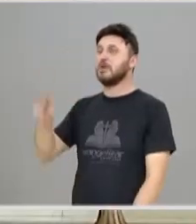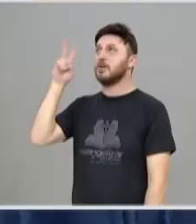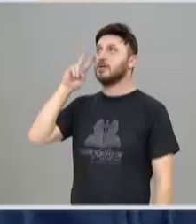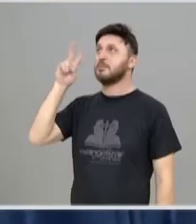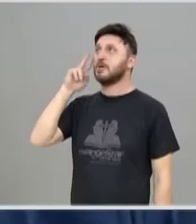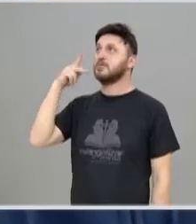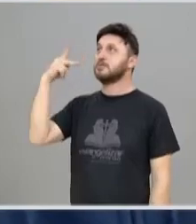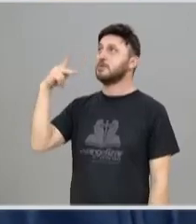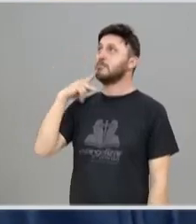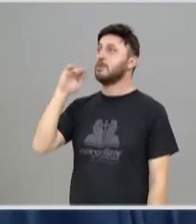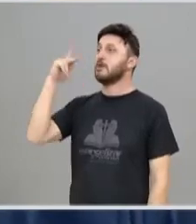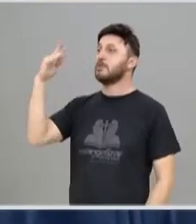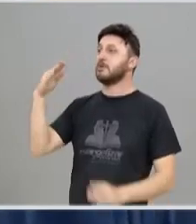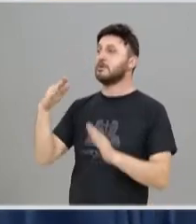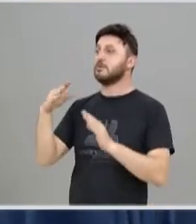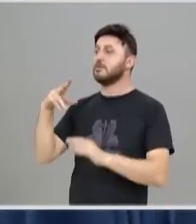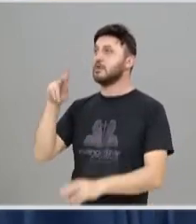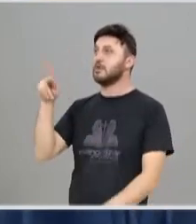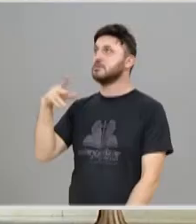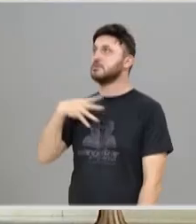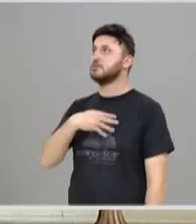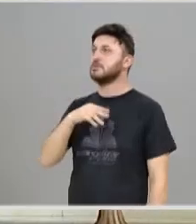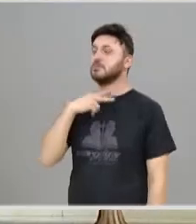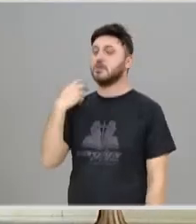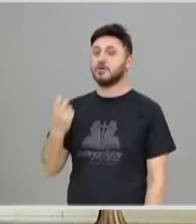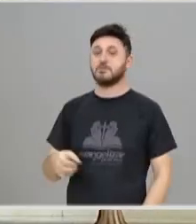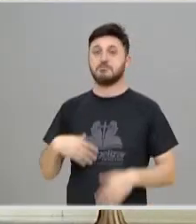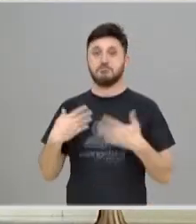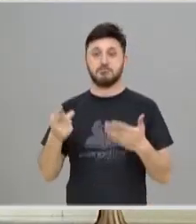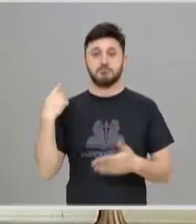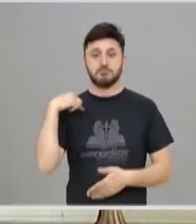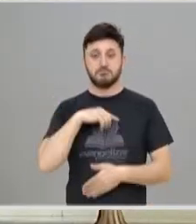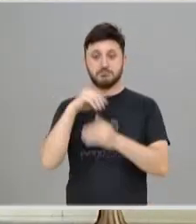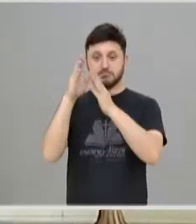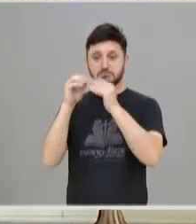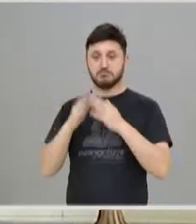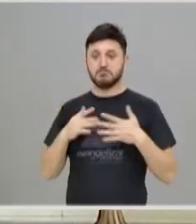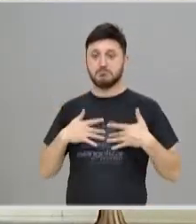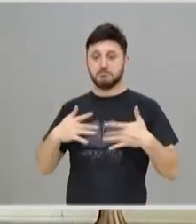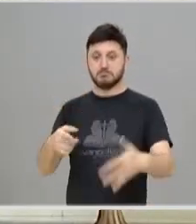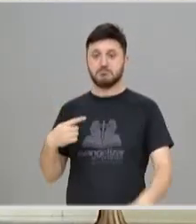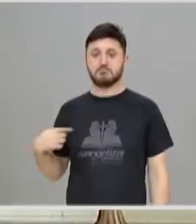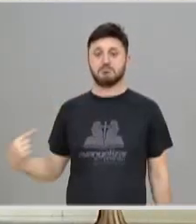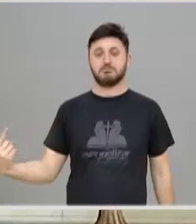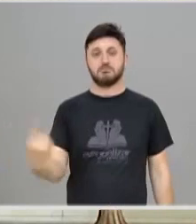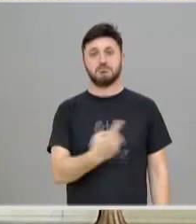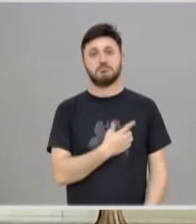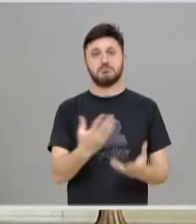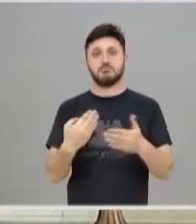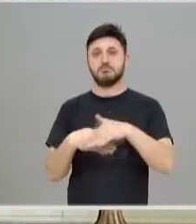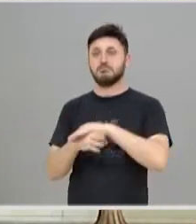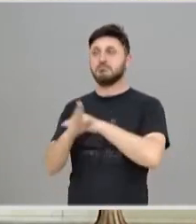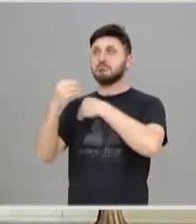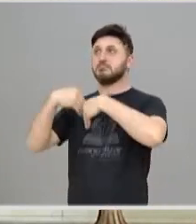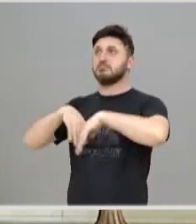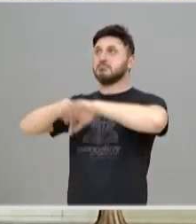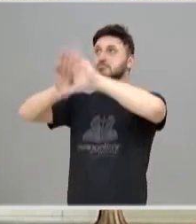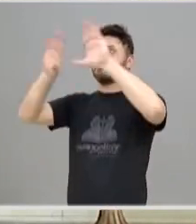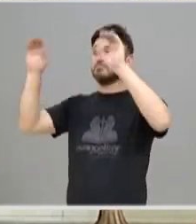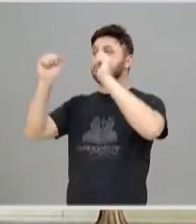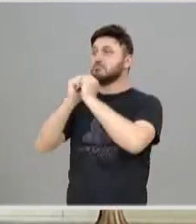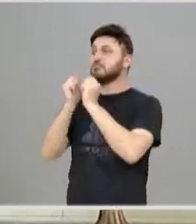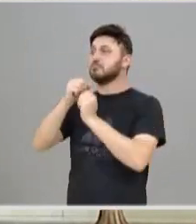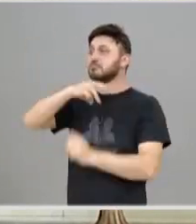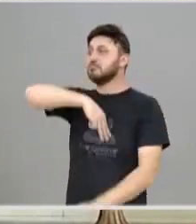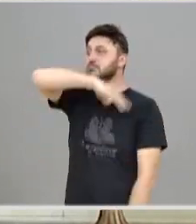face. Lembrai-vos, ó Pai, dos vossos filhos. Enfim, nós os pedimos, tende piedade de todos nós, dai-nos participar da